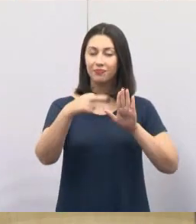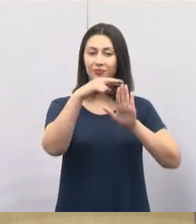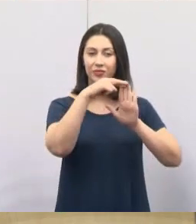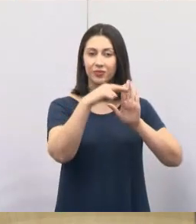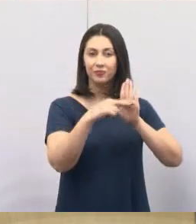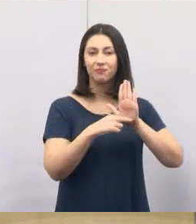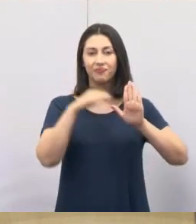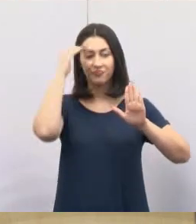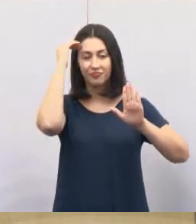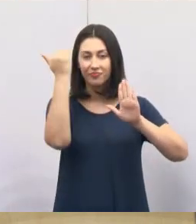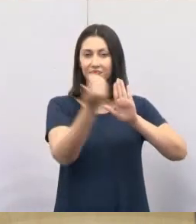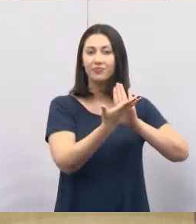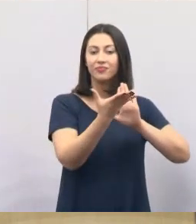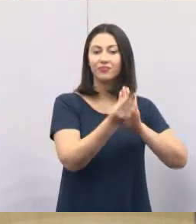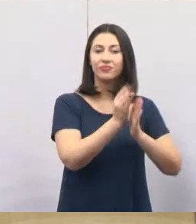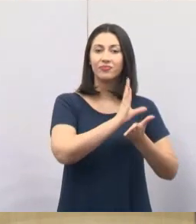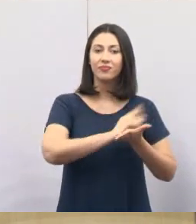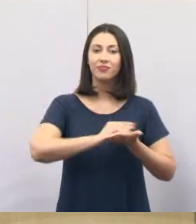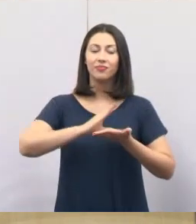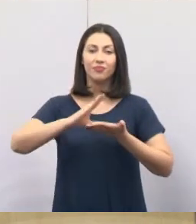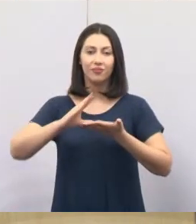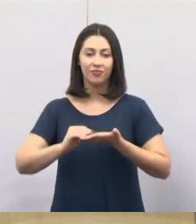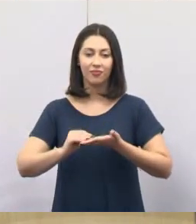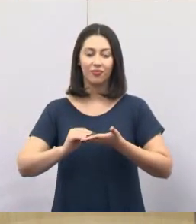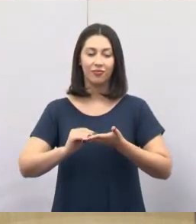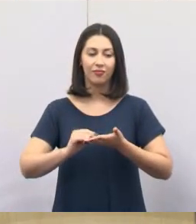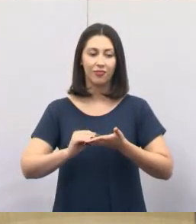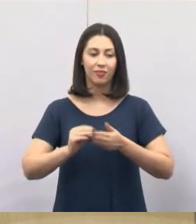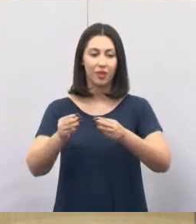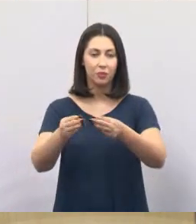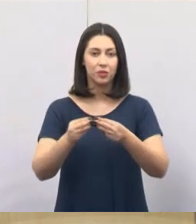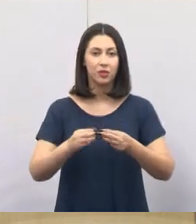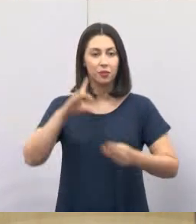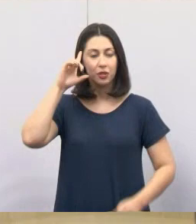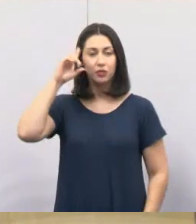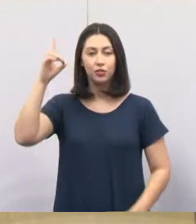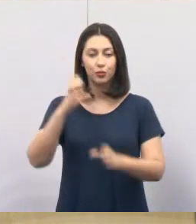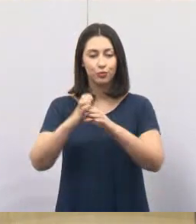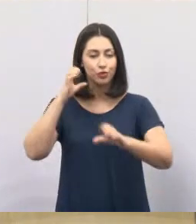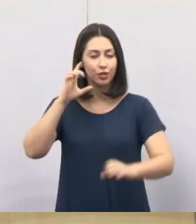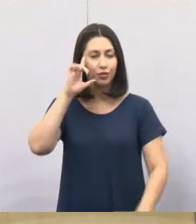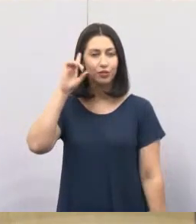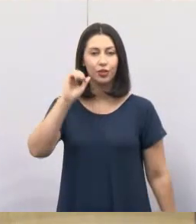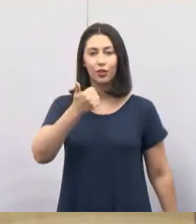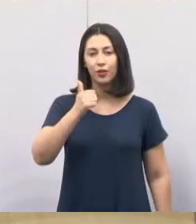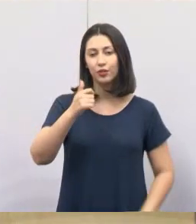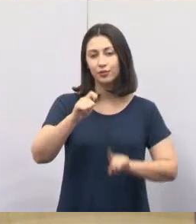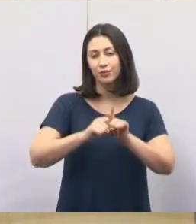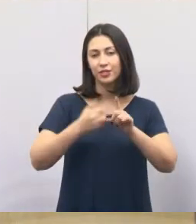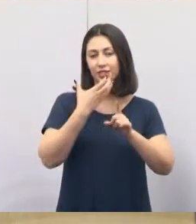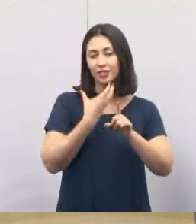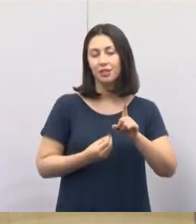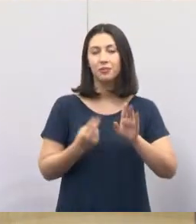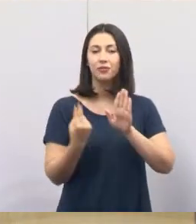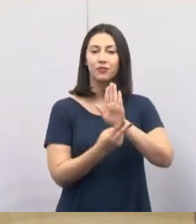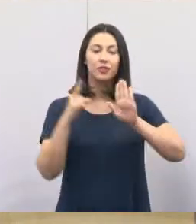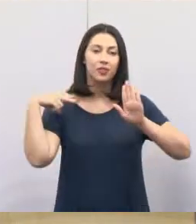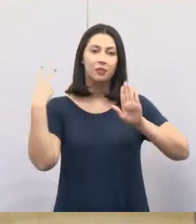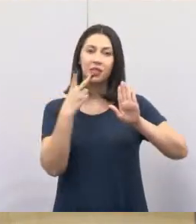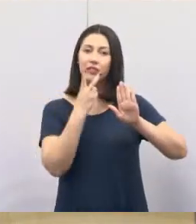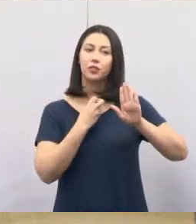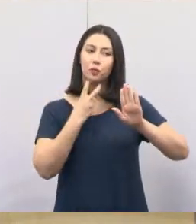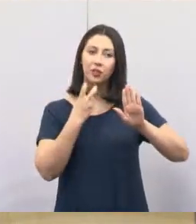medidas regimentais, consignar o trabalho dessa sessão, visto o transcurso do dia do engenheiro, 11 de dezembro. Autoria, vereador Valmir do Parque, Meia